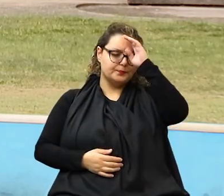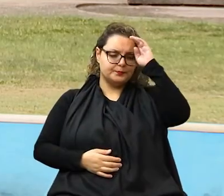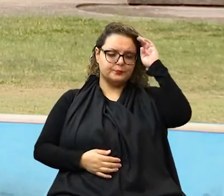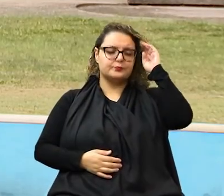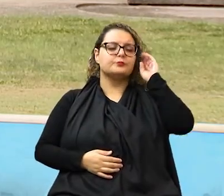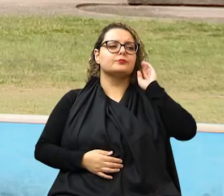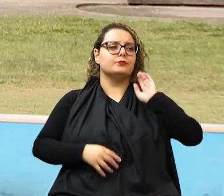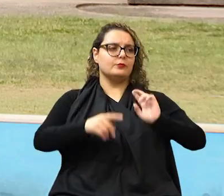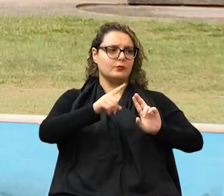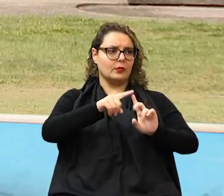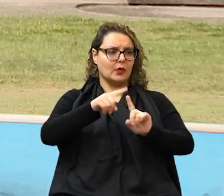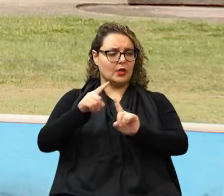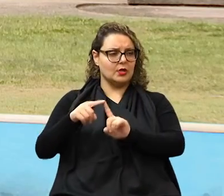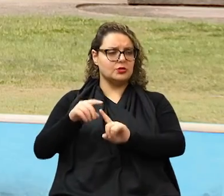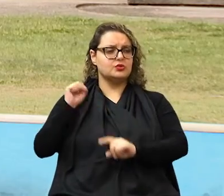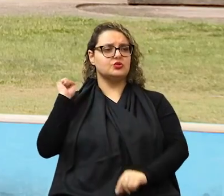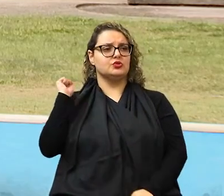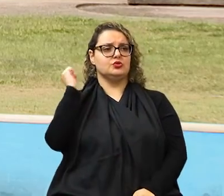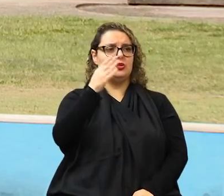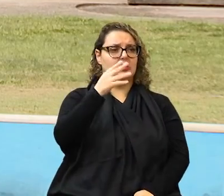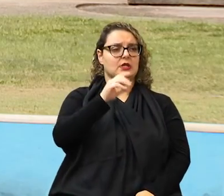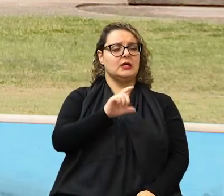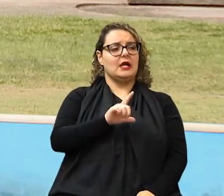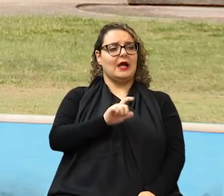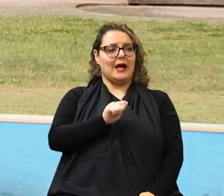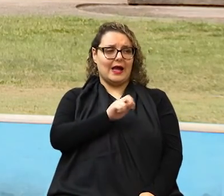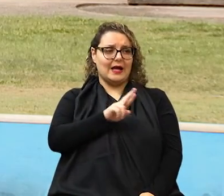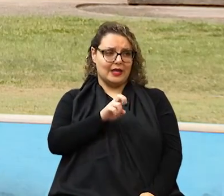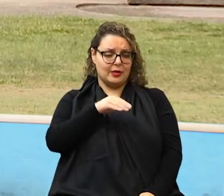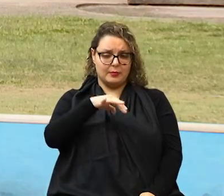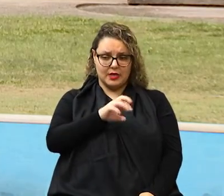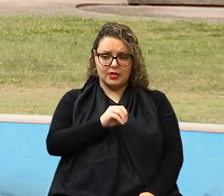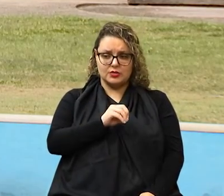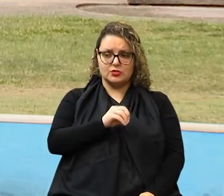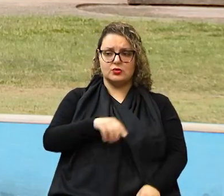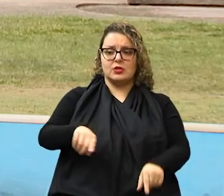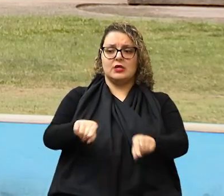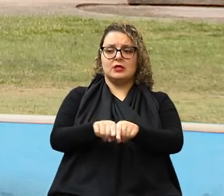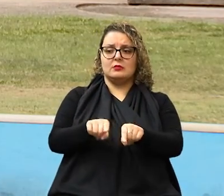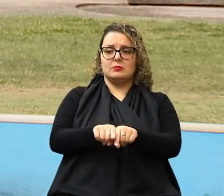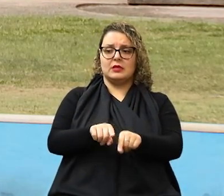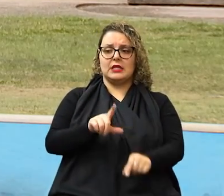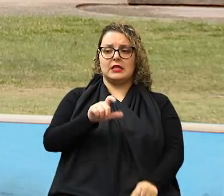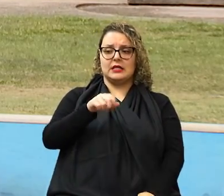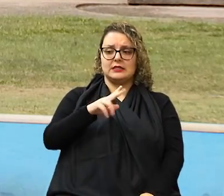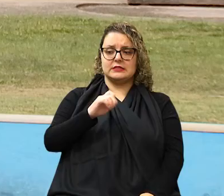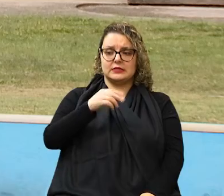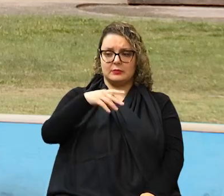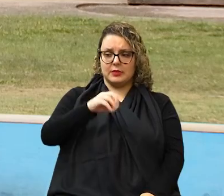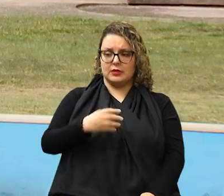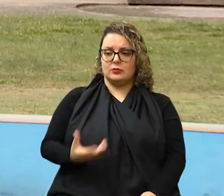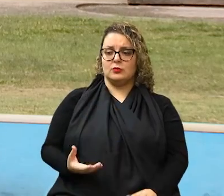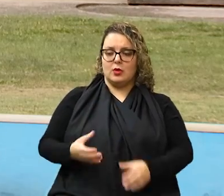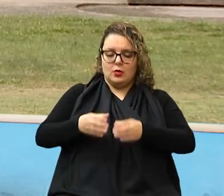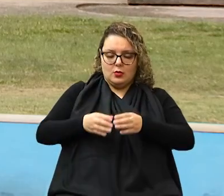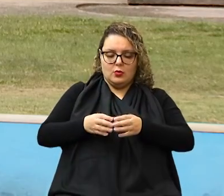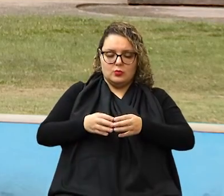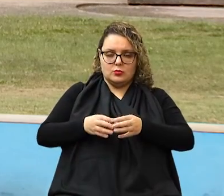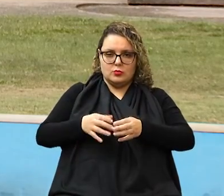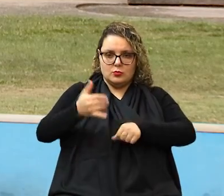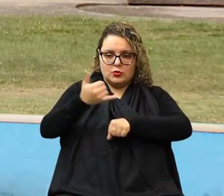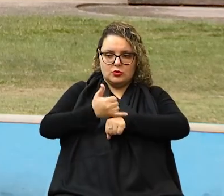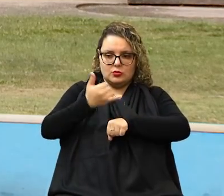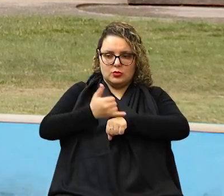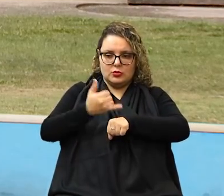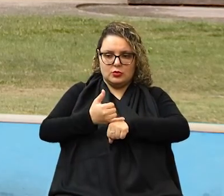questão das modalidades de arremessos e lançamentos? Bom, nós temos o arremesso do peso, que é aquela bola de